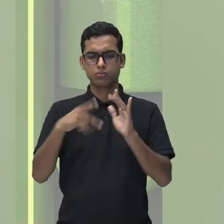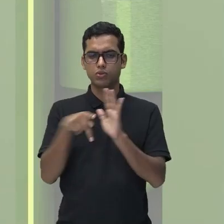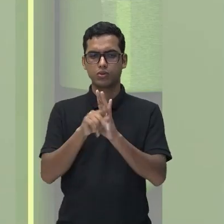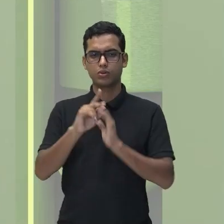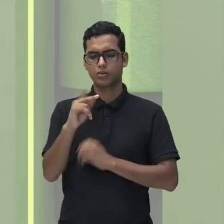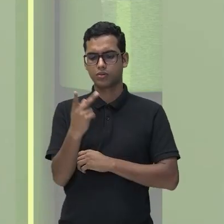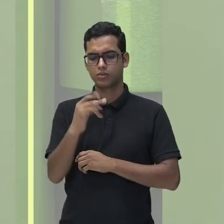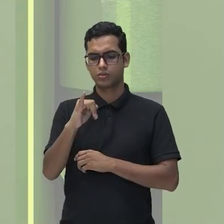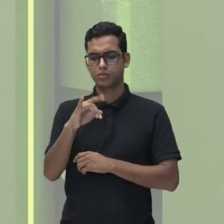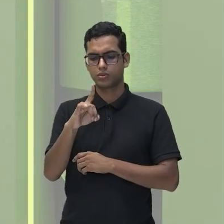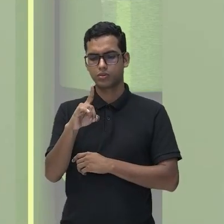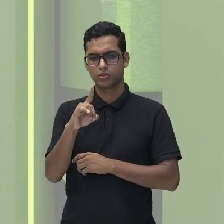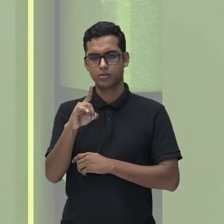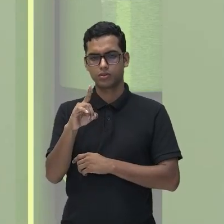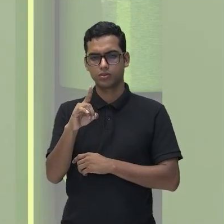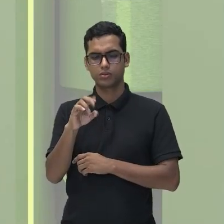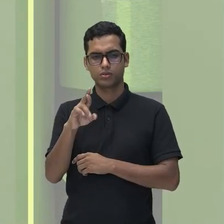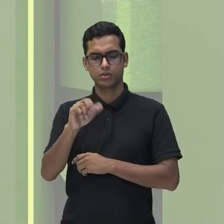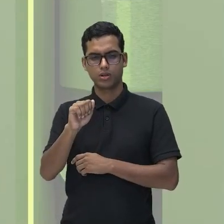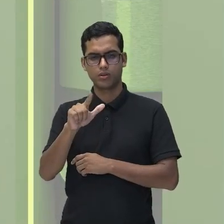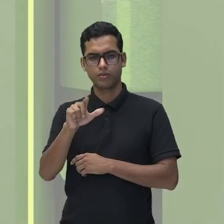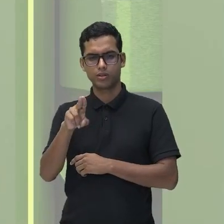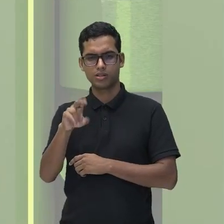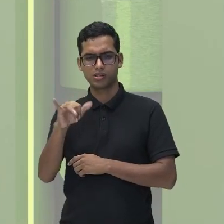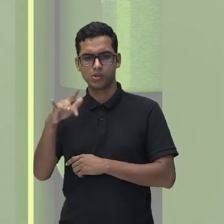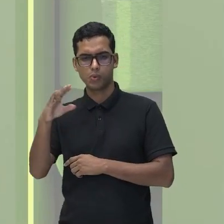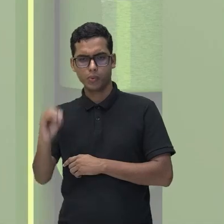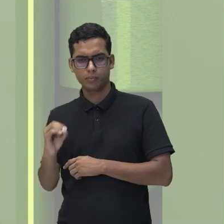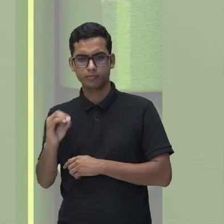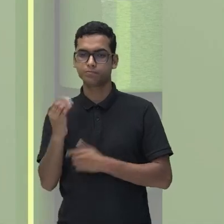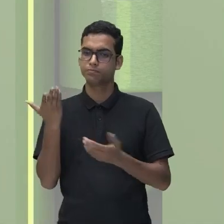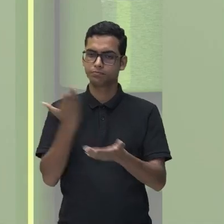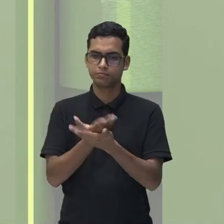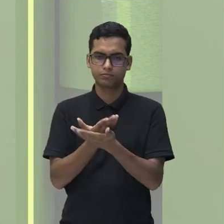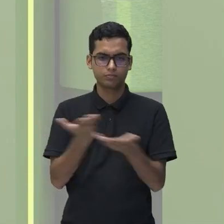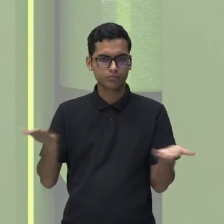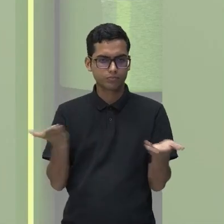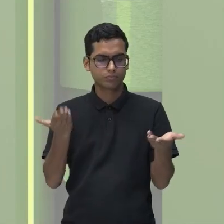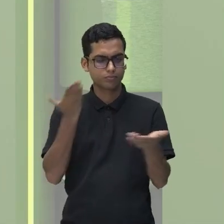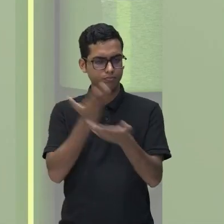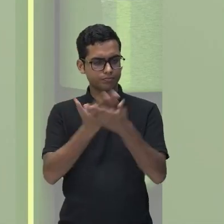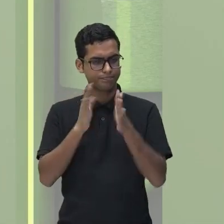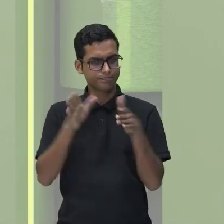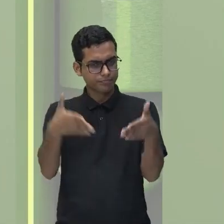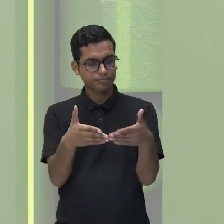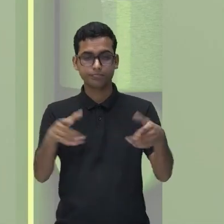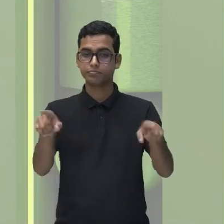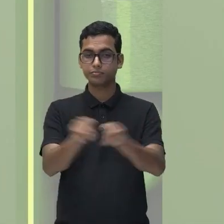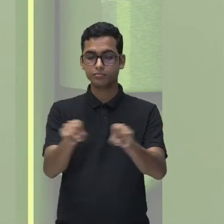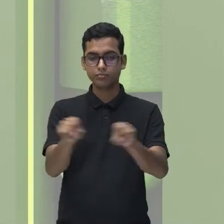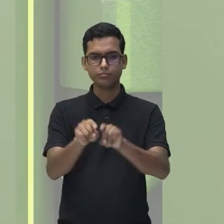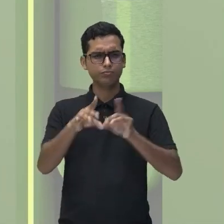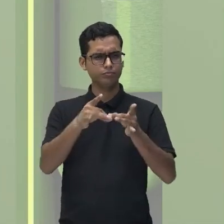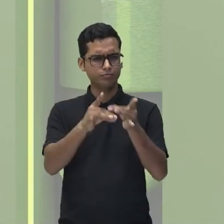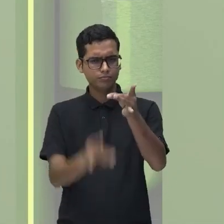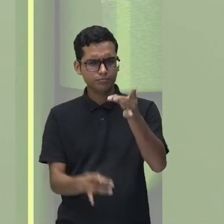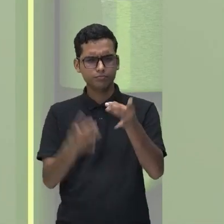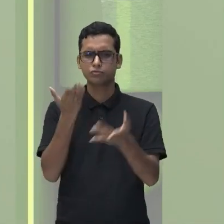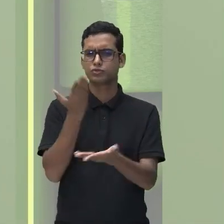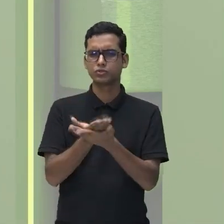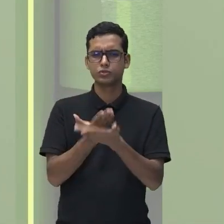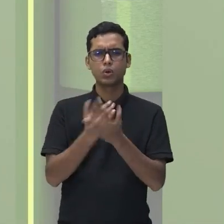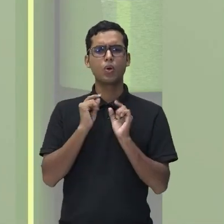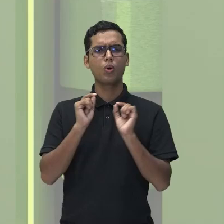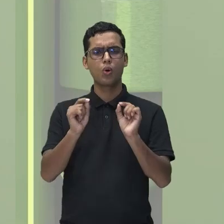de Pascal, né? Então, nós vamos estudar hoje esse Teorema de Pascal e vamos ver aí em detalhes como é que